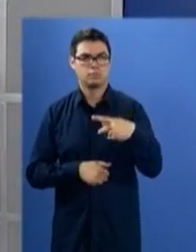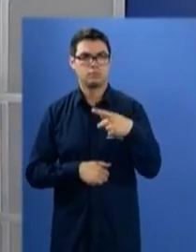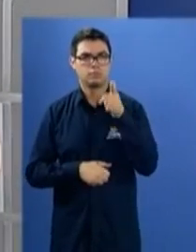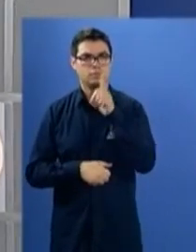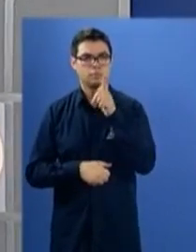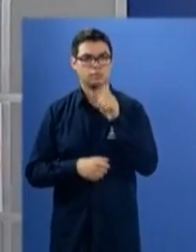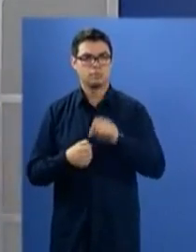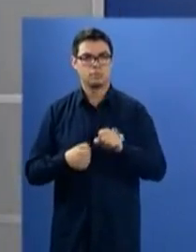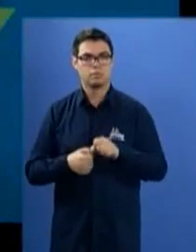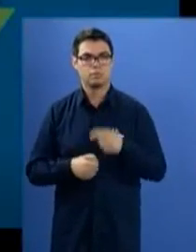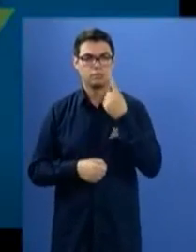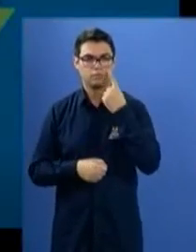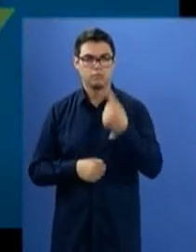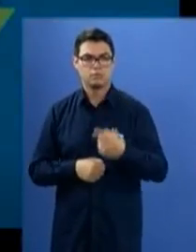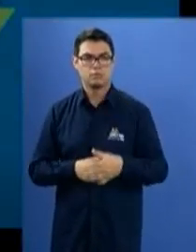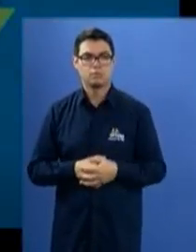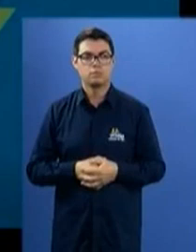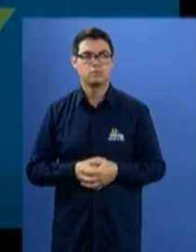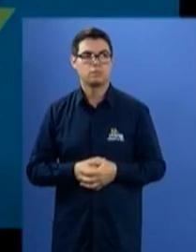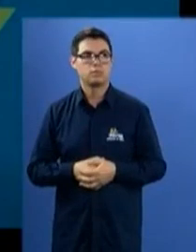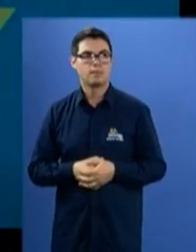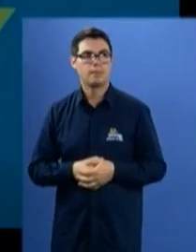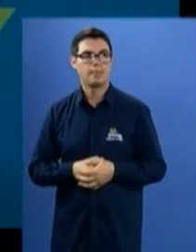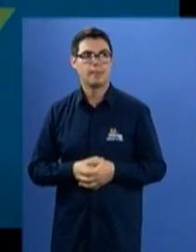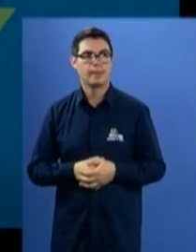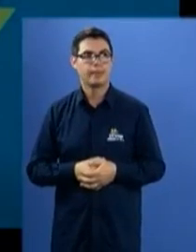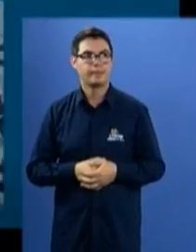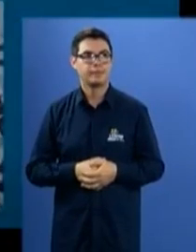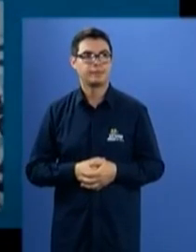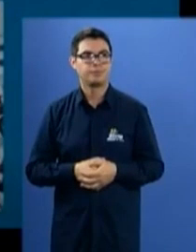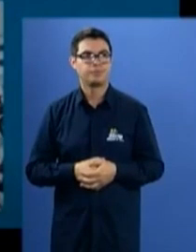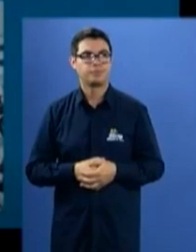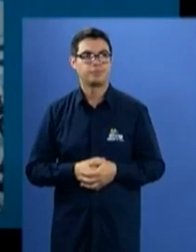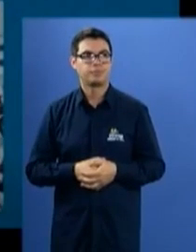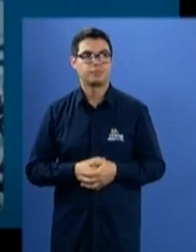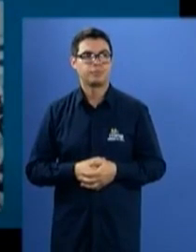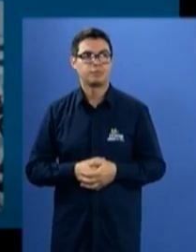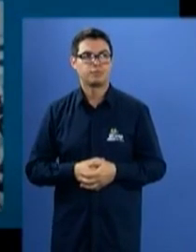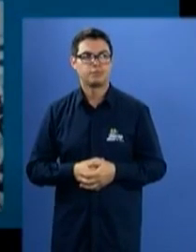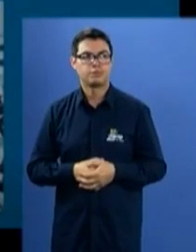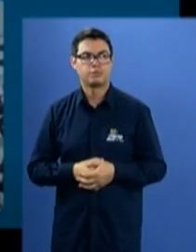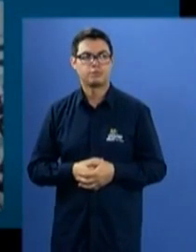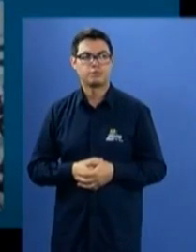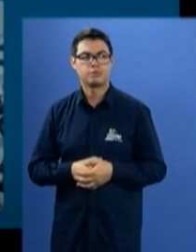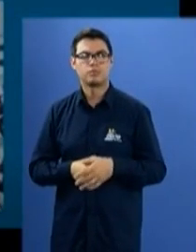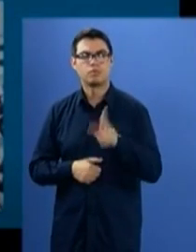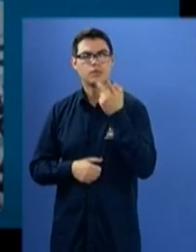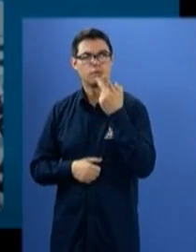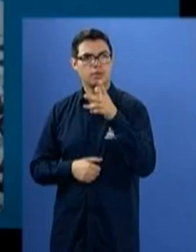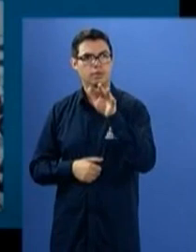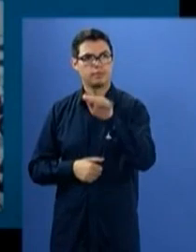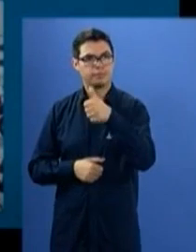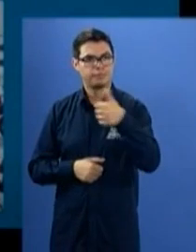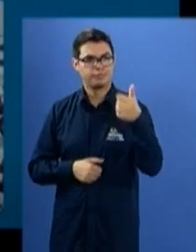Vamos ver aqui no próximo slide. Como nós já falamos, o